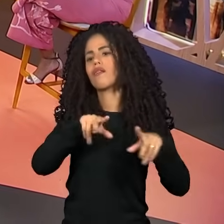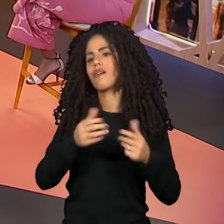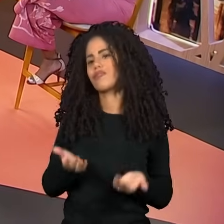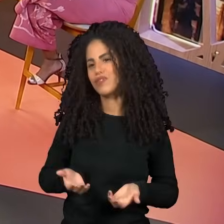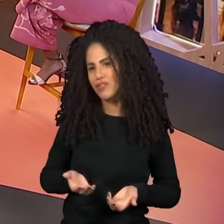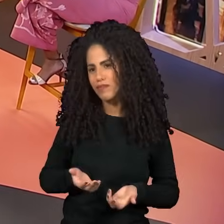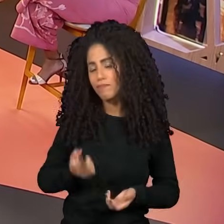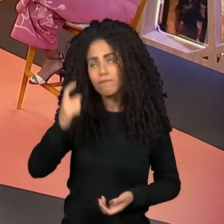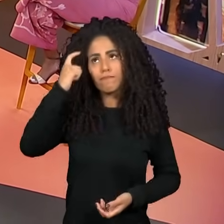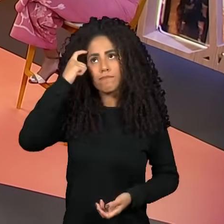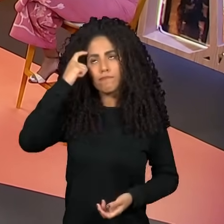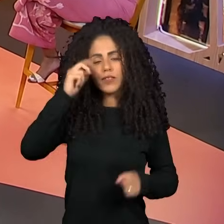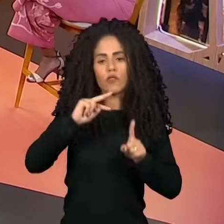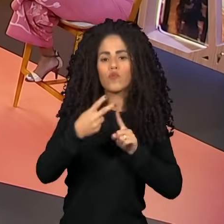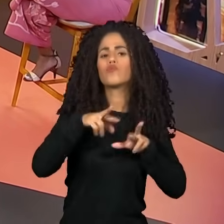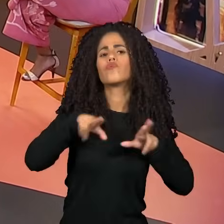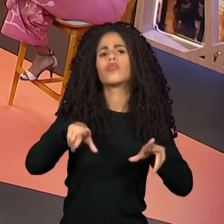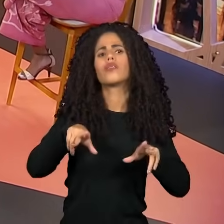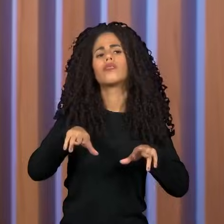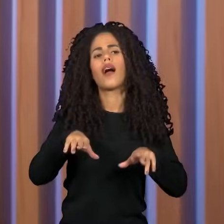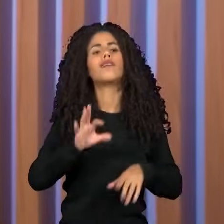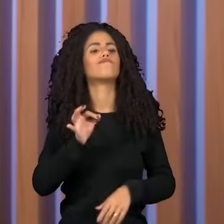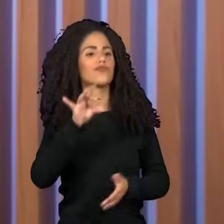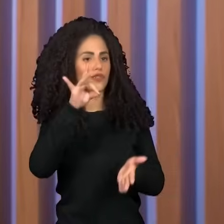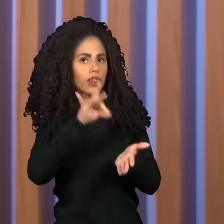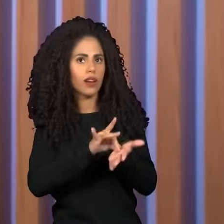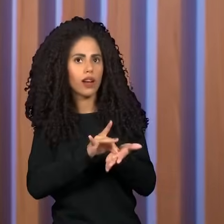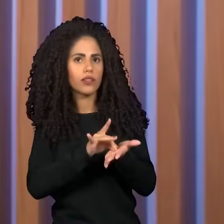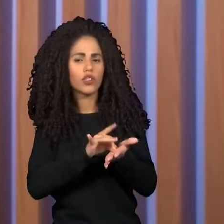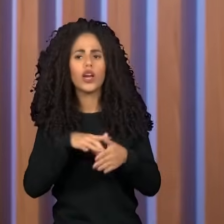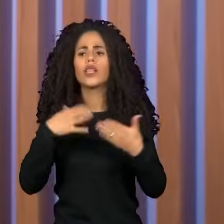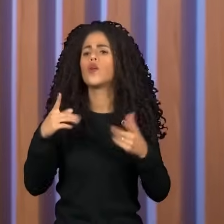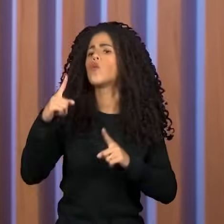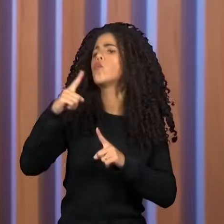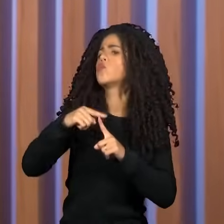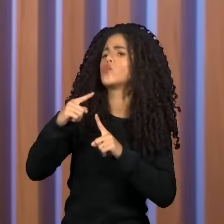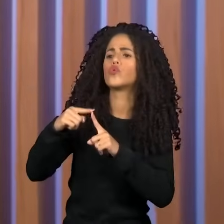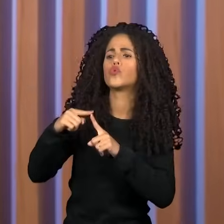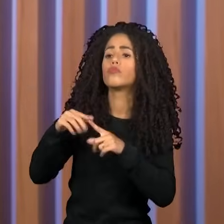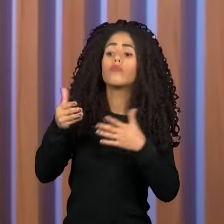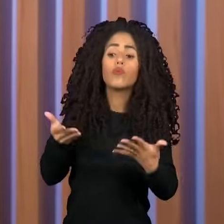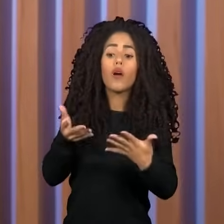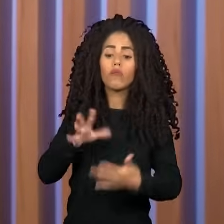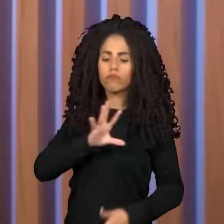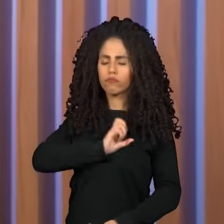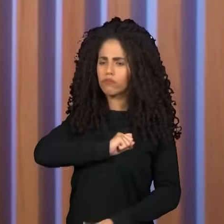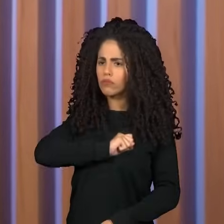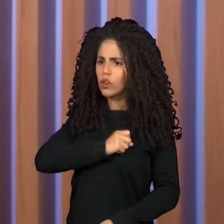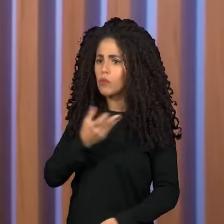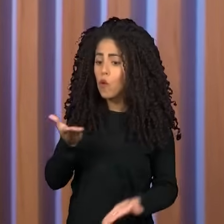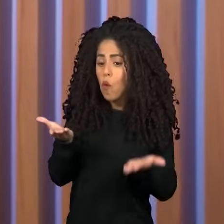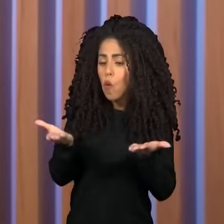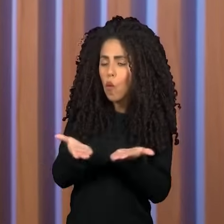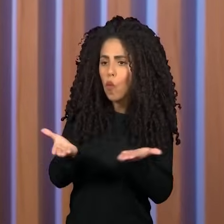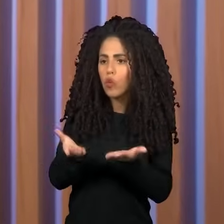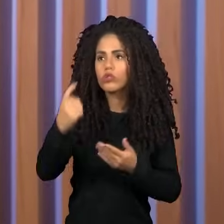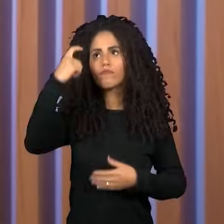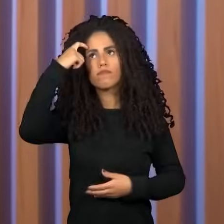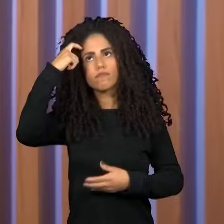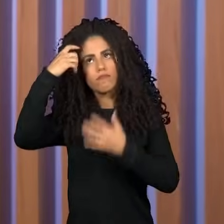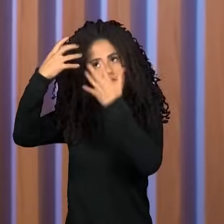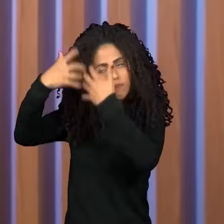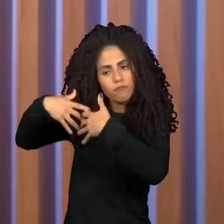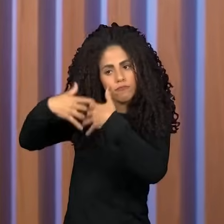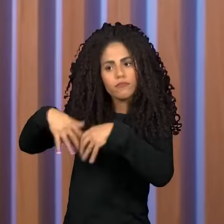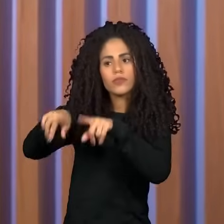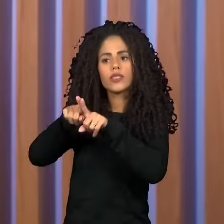não combina tanto, então, né? Que tipo de amor é esse? Brancogamia vem para questionar o tipo de amor que está sendo colocado hoje em dia para a gente pensar e